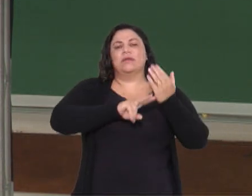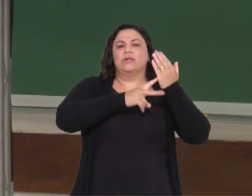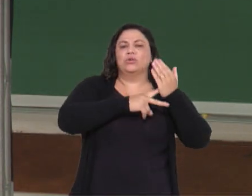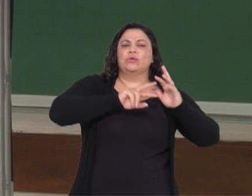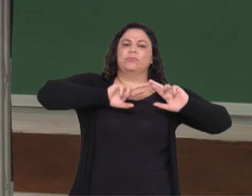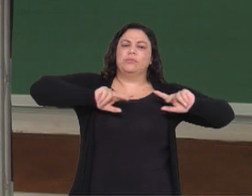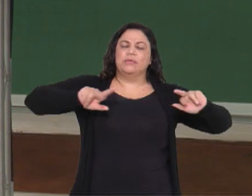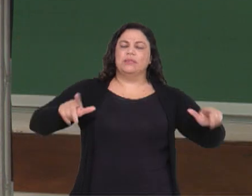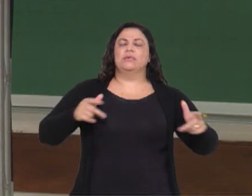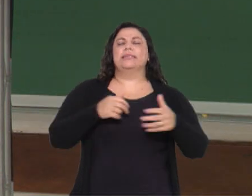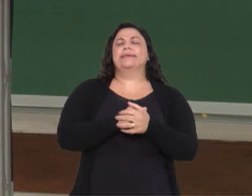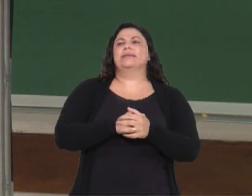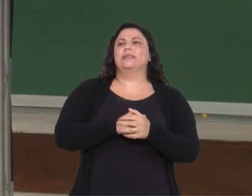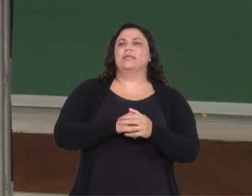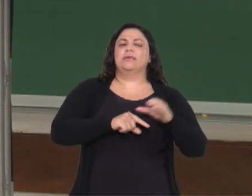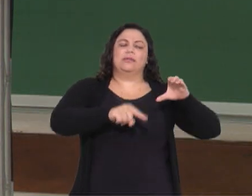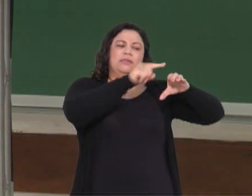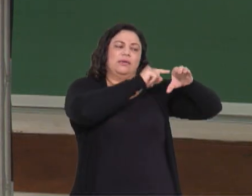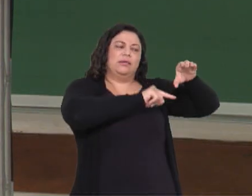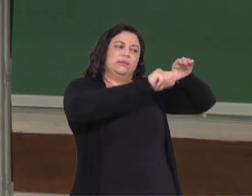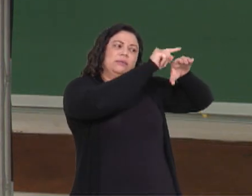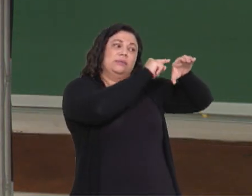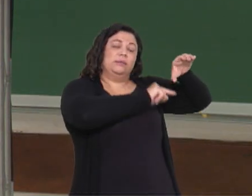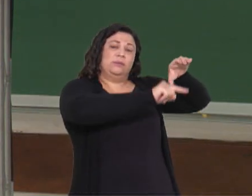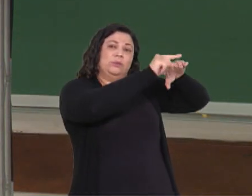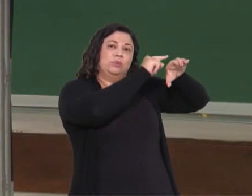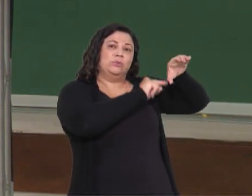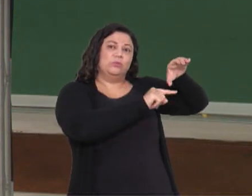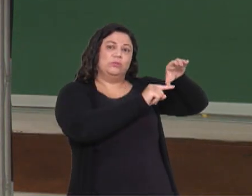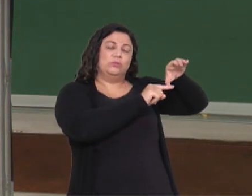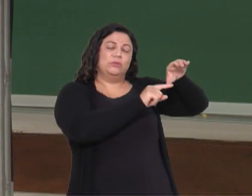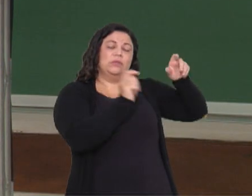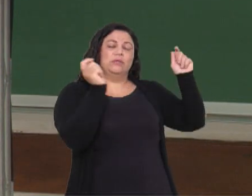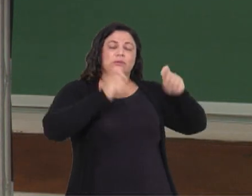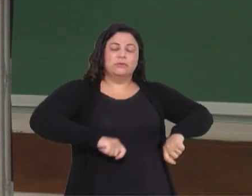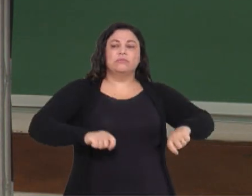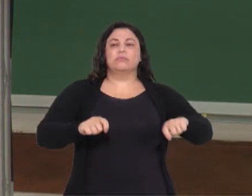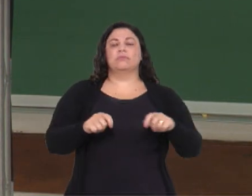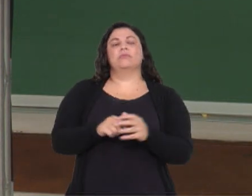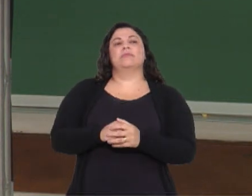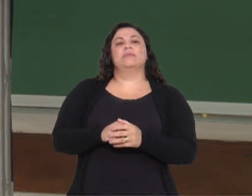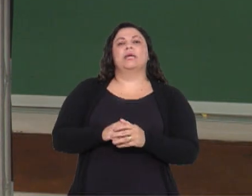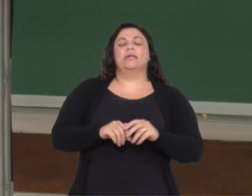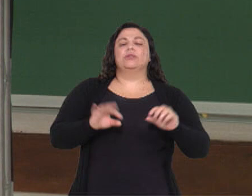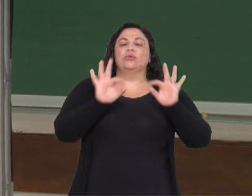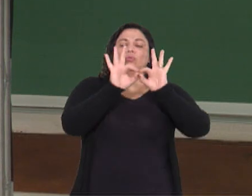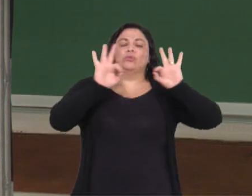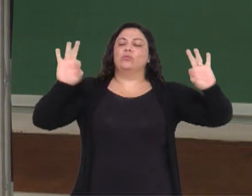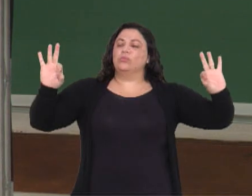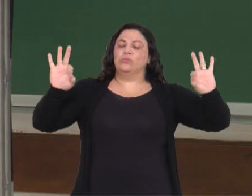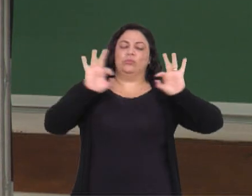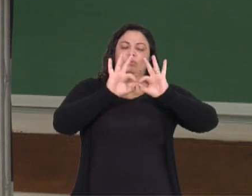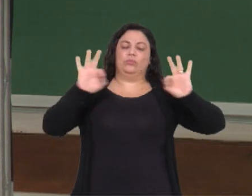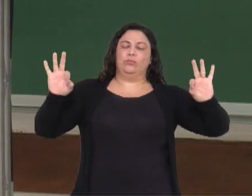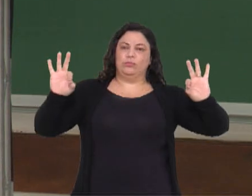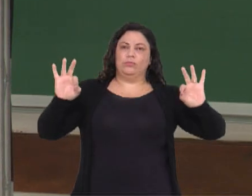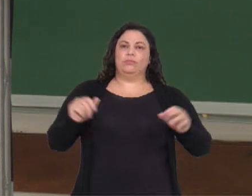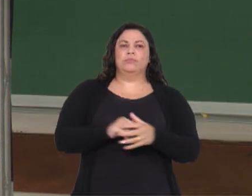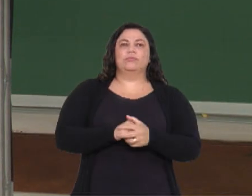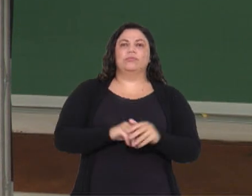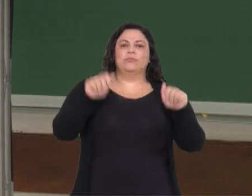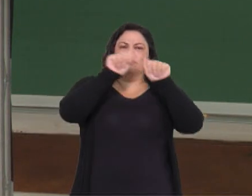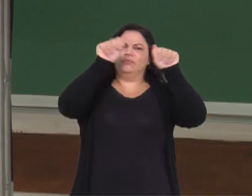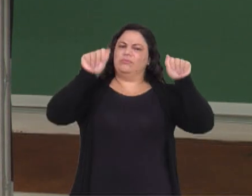quando a gente está falando da circunferência, e ele faz parte dessa fórmula da área, do comprimento, tá? E da área